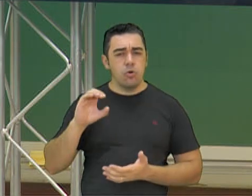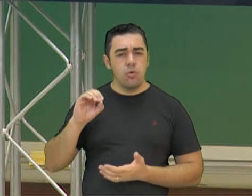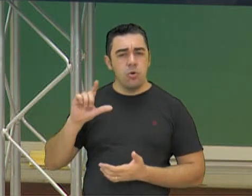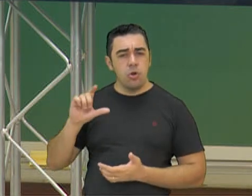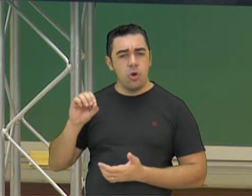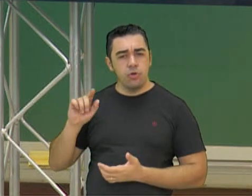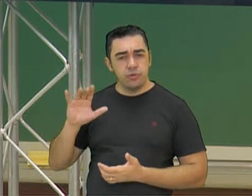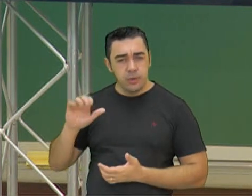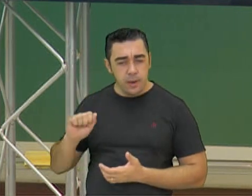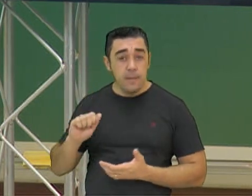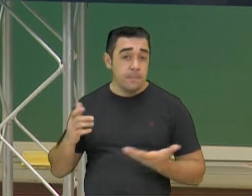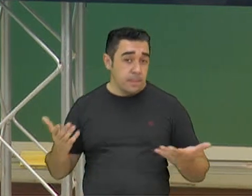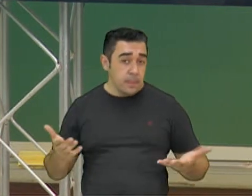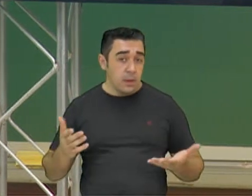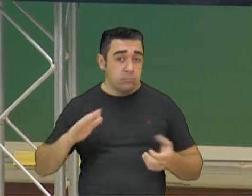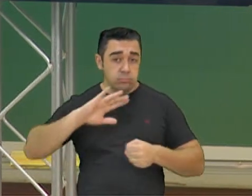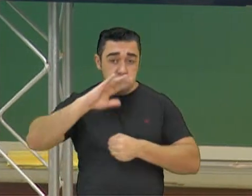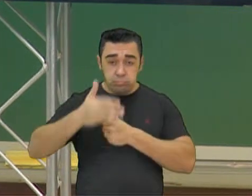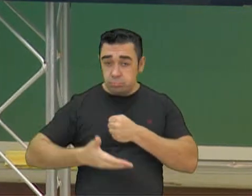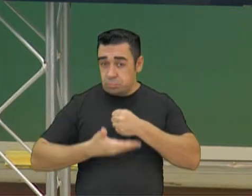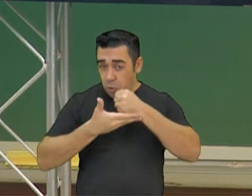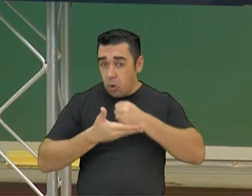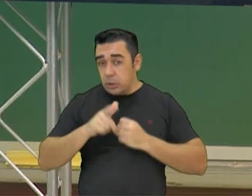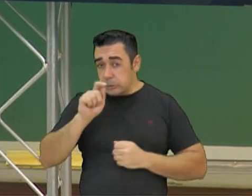novo papel da mulher na sociedade, né?